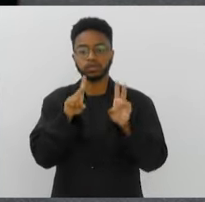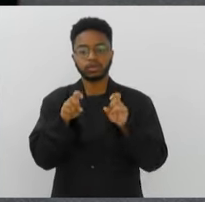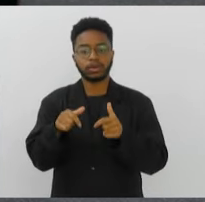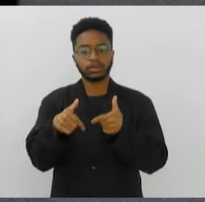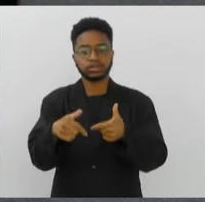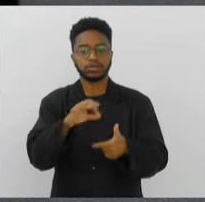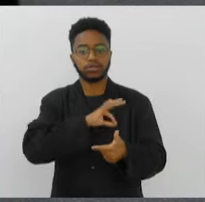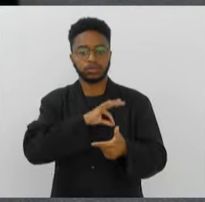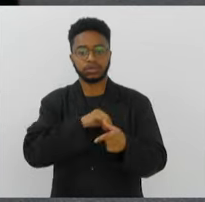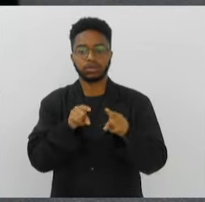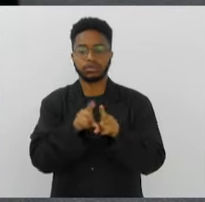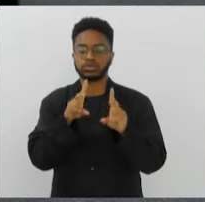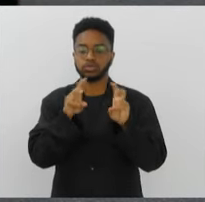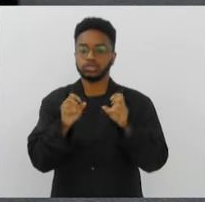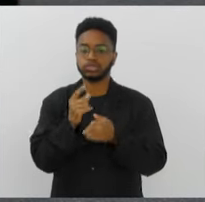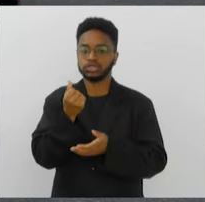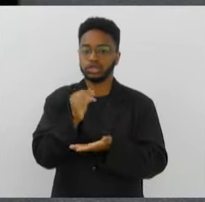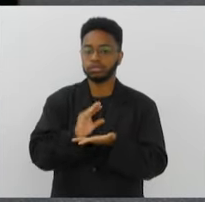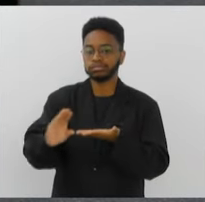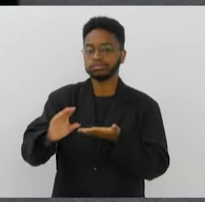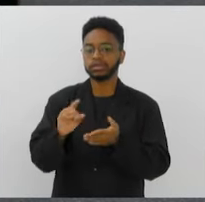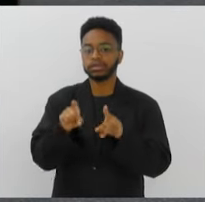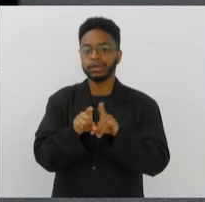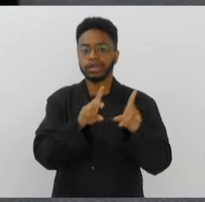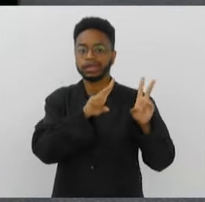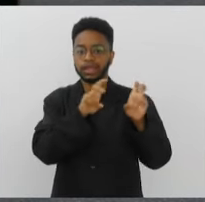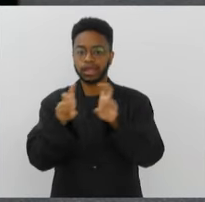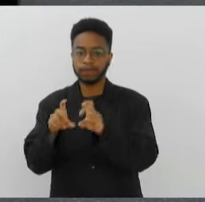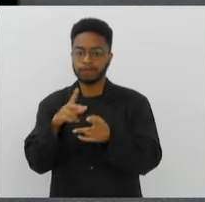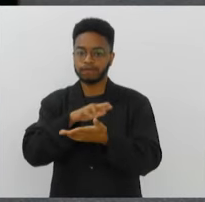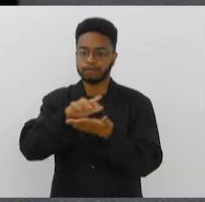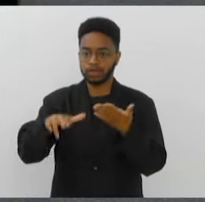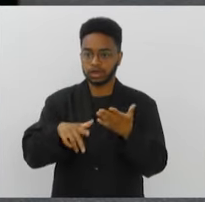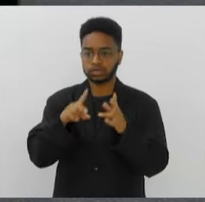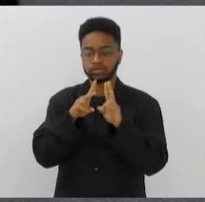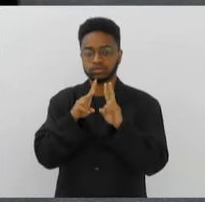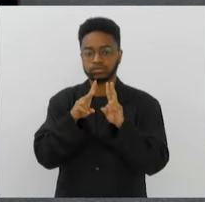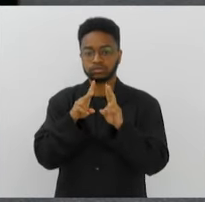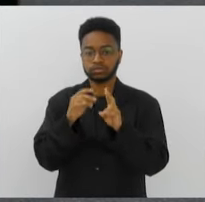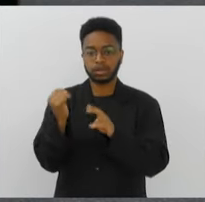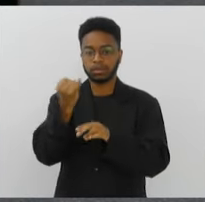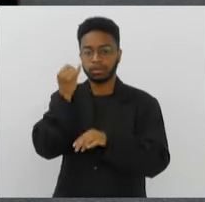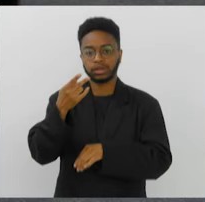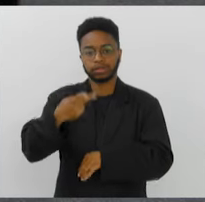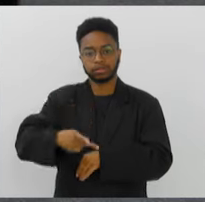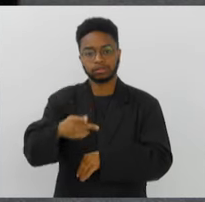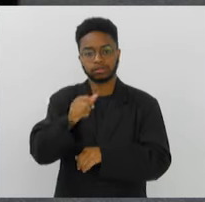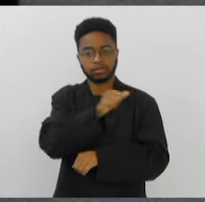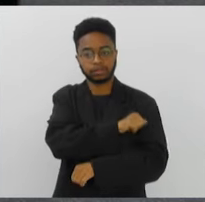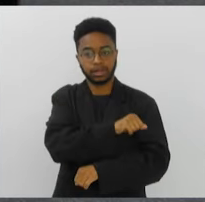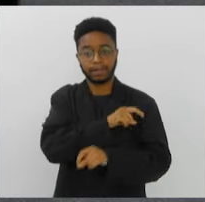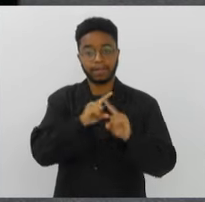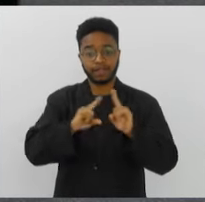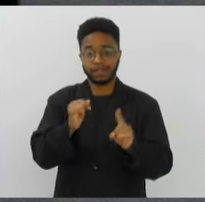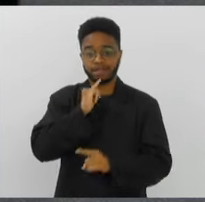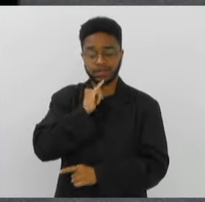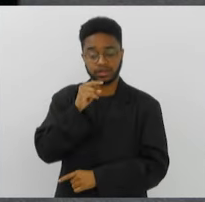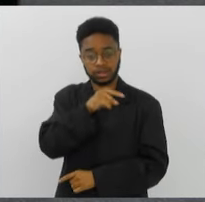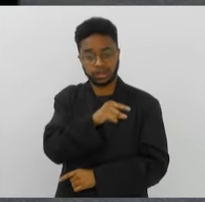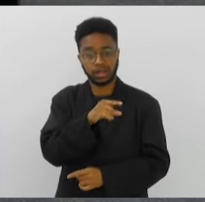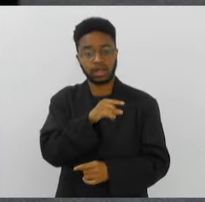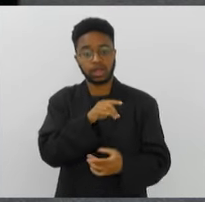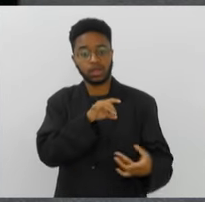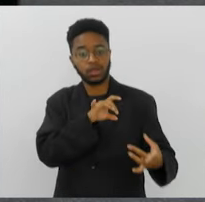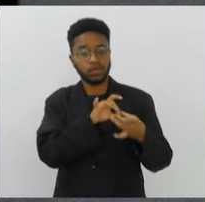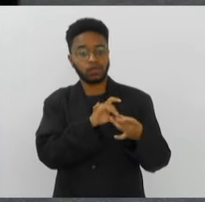gente está falando de fundo soberano, está falando de vários temas que são pertinentes à reedificação do Rio de Janeiro, e, infelizmente, o vassalo do prefeito Eduardo